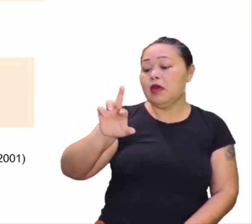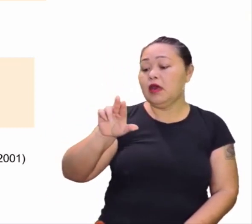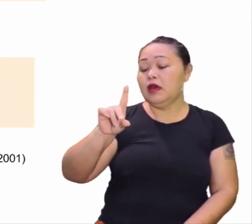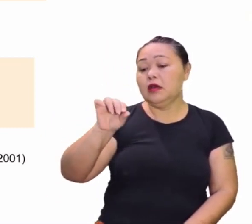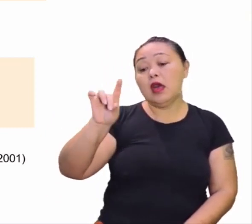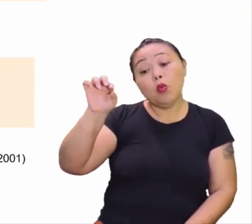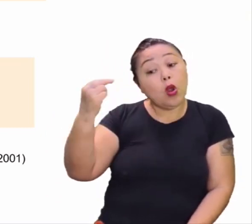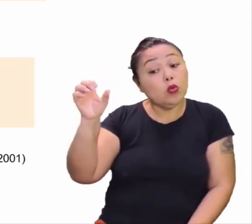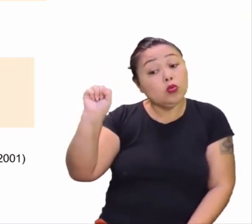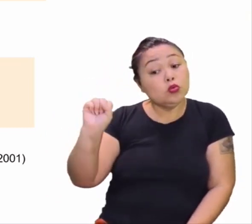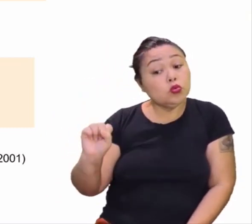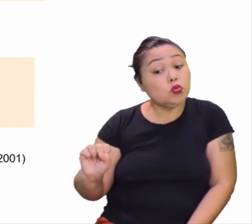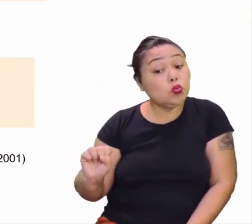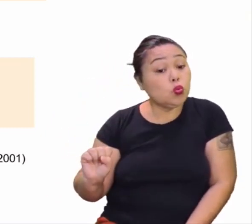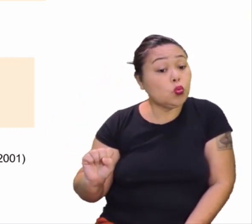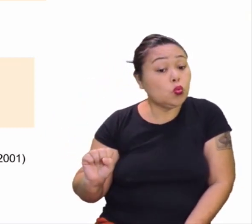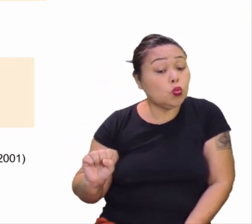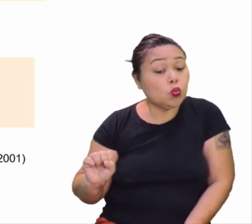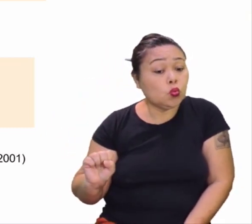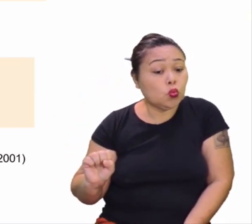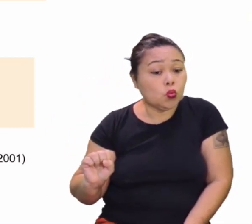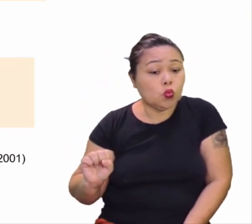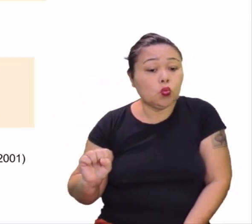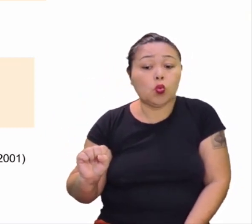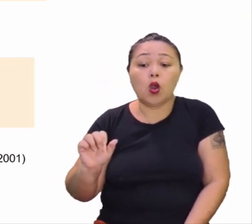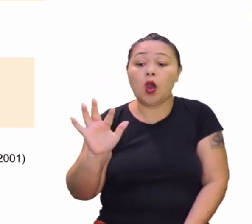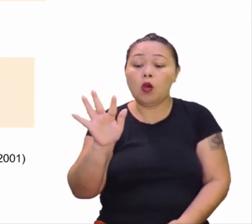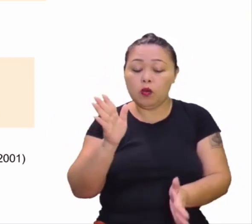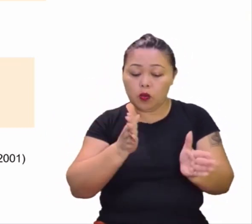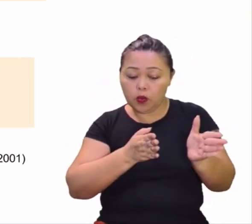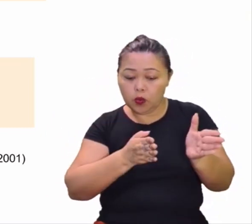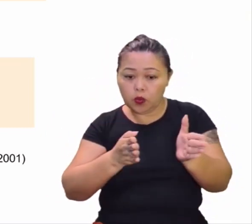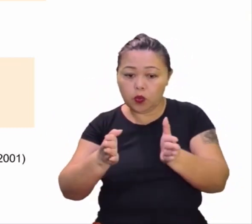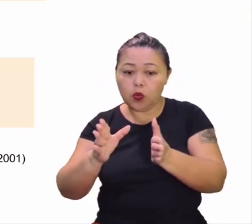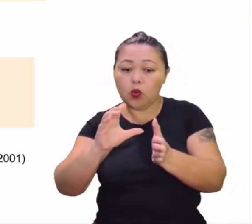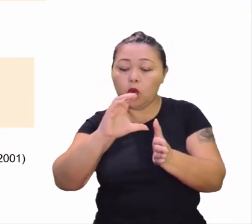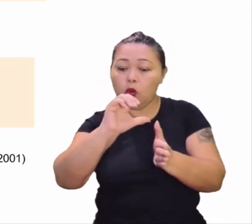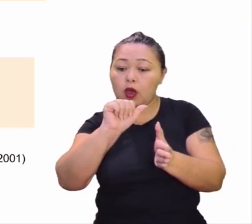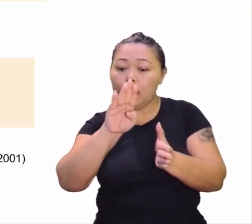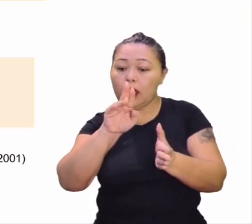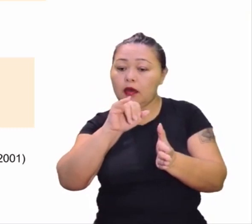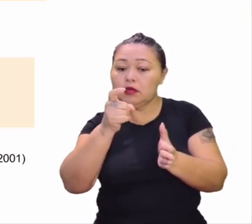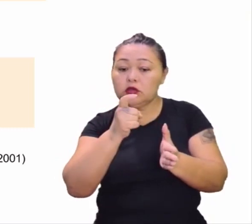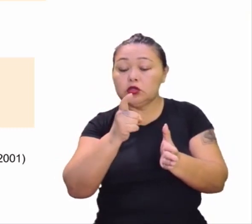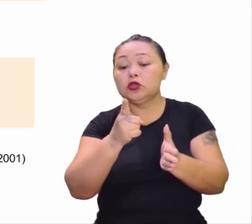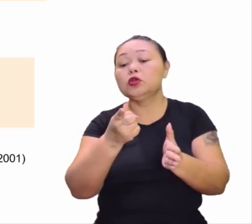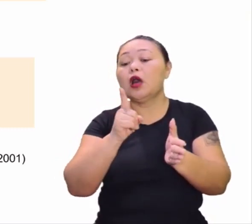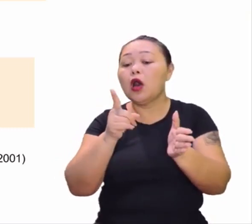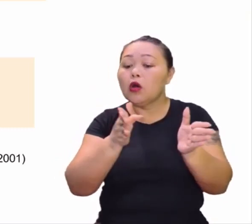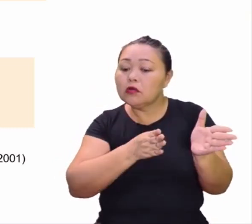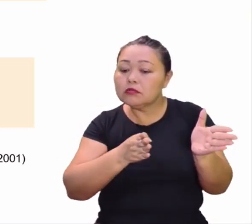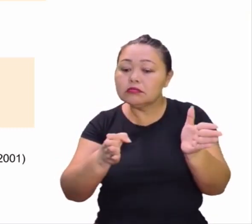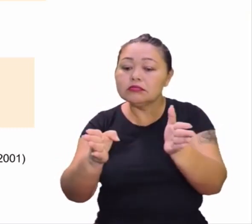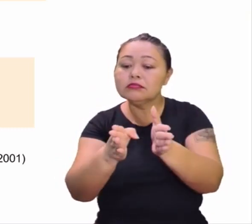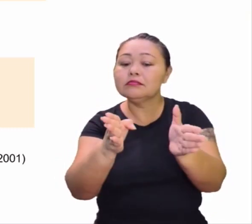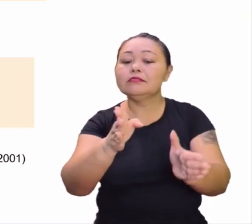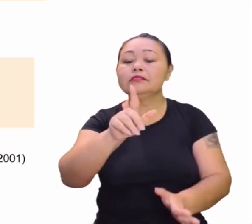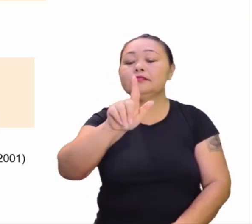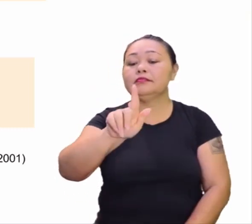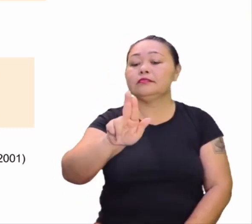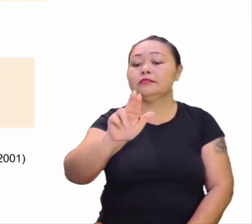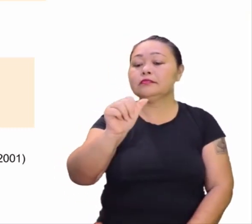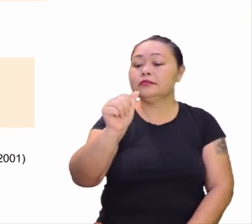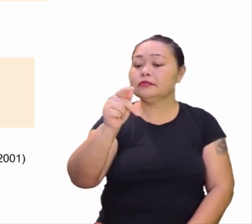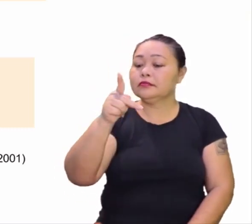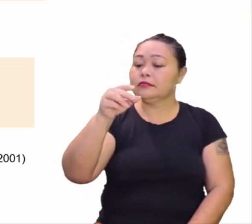mesmo que sul. A gente vai ter a foz do Rio Cabixi com o Rio Guaporé. Então, lá na foz do Rio Cabixi